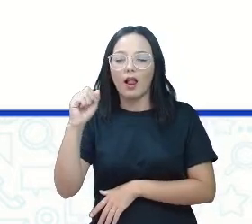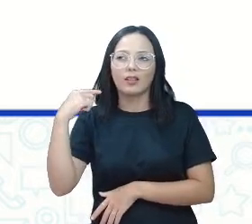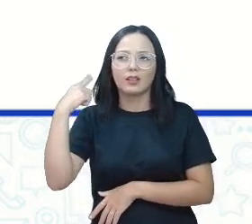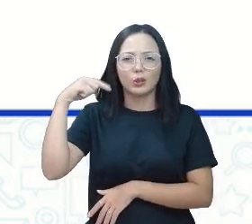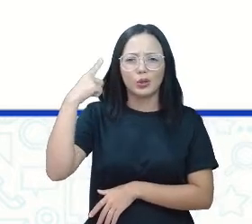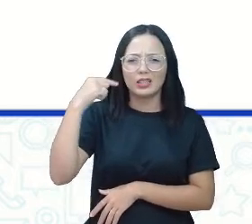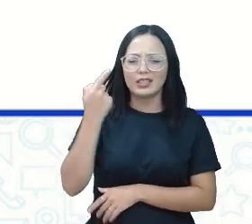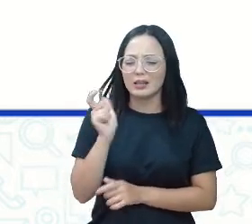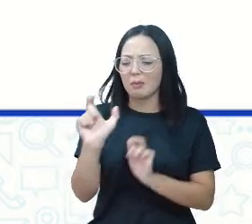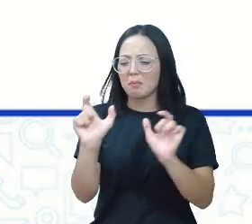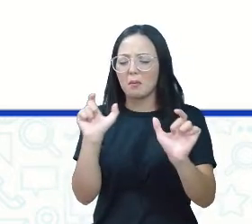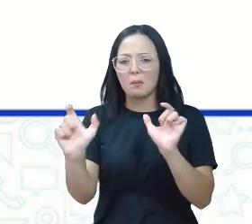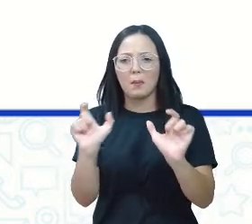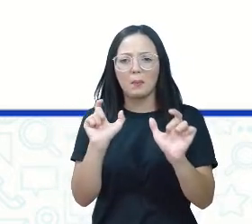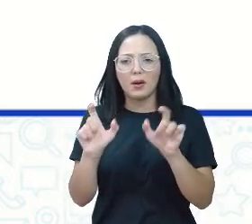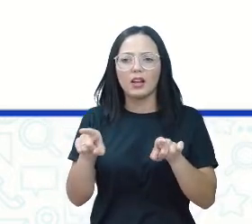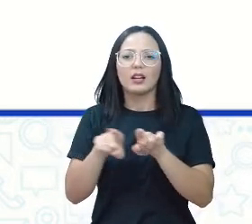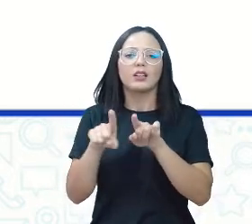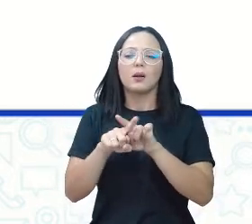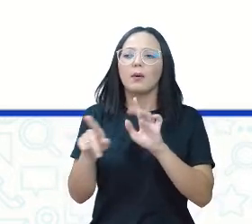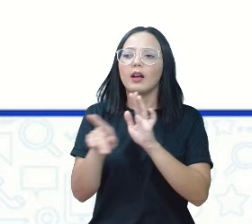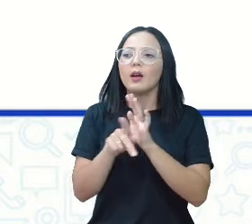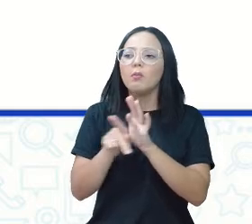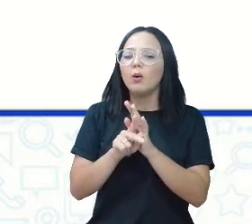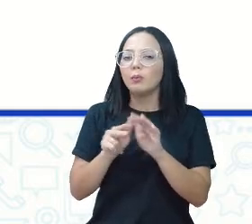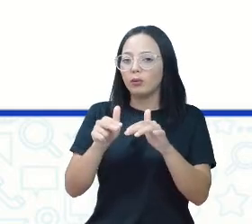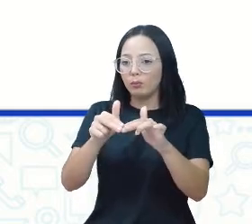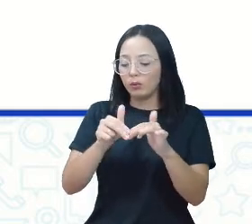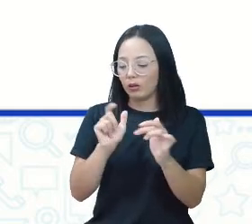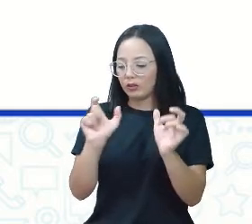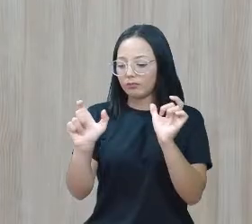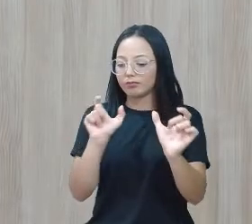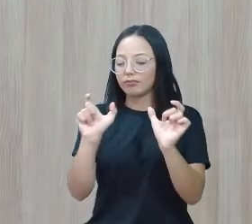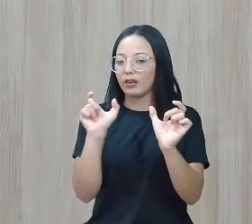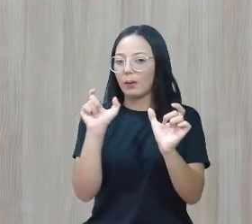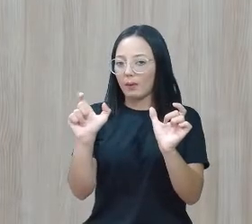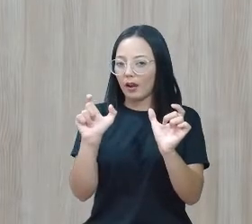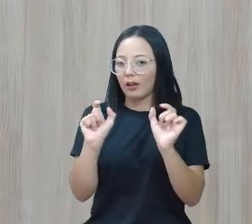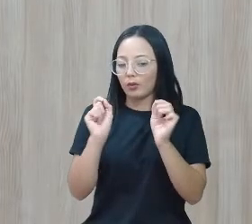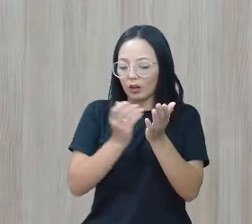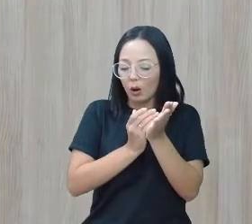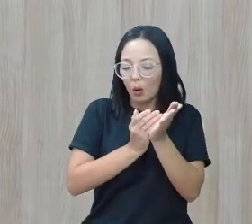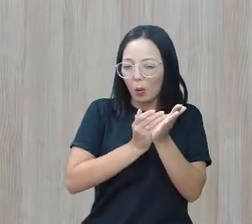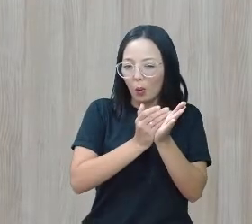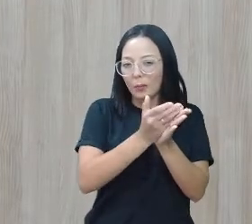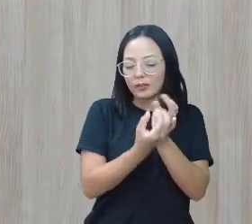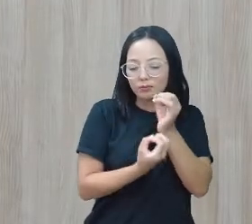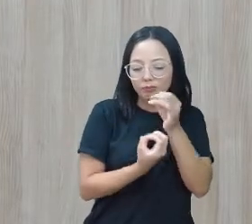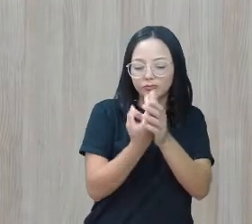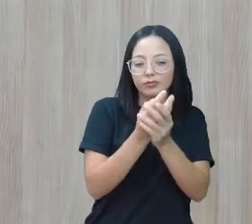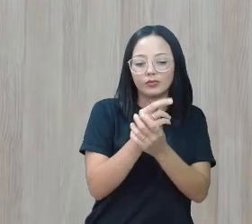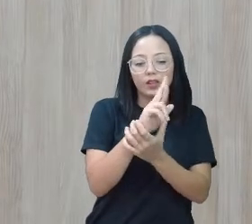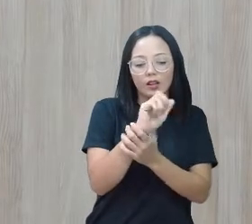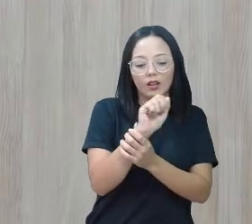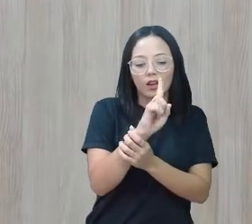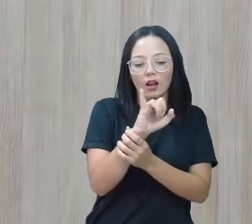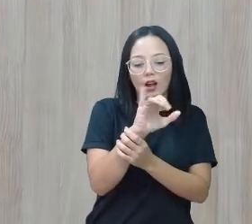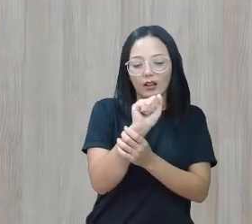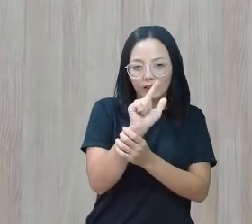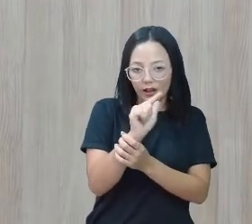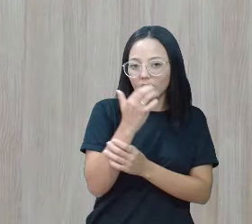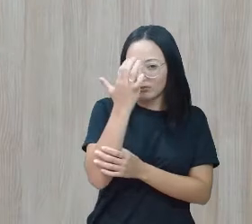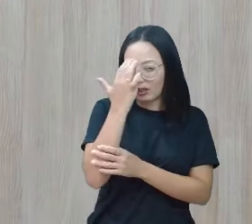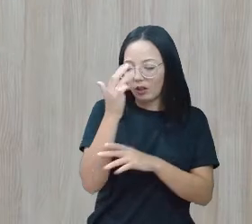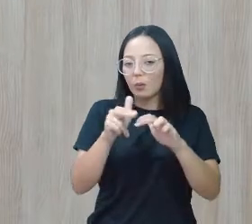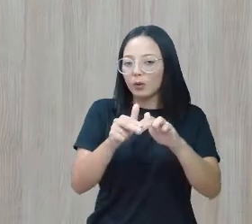doidice, outras palavras que se originam a partir da palavra primitiva, não é? Do radical.